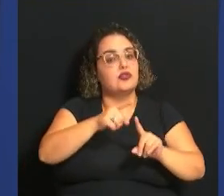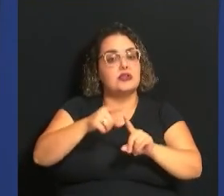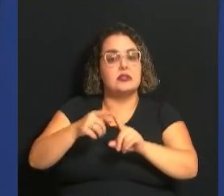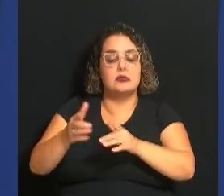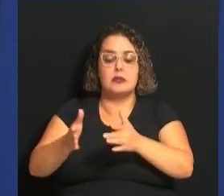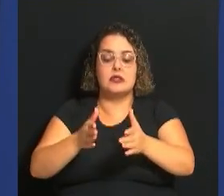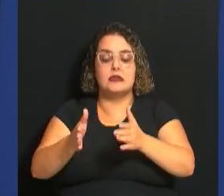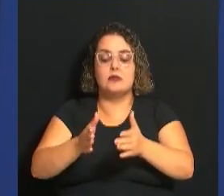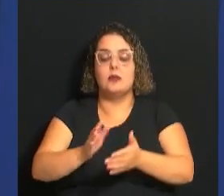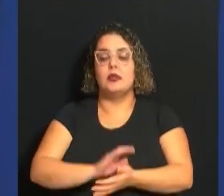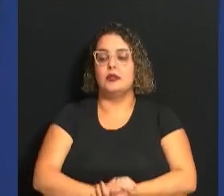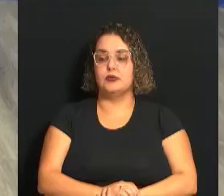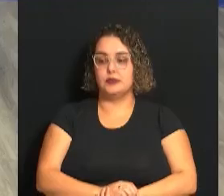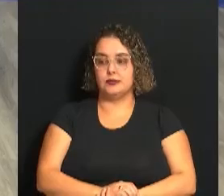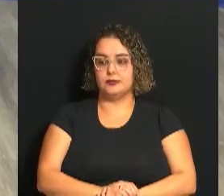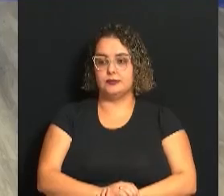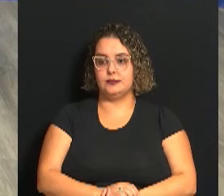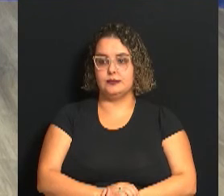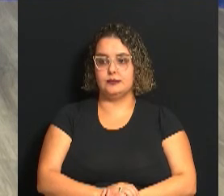momento?